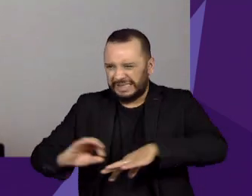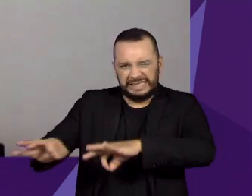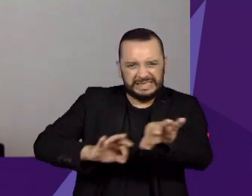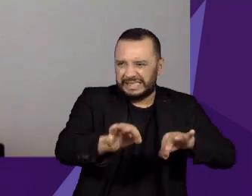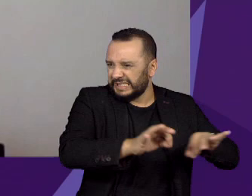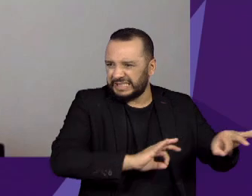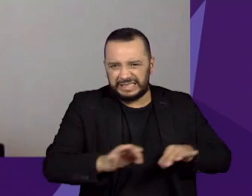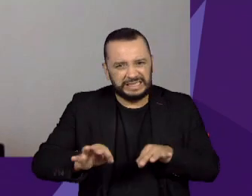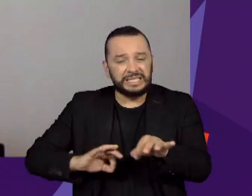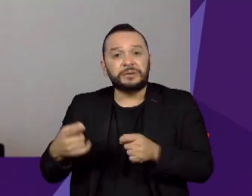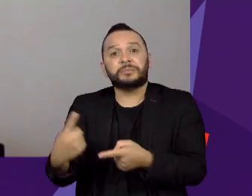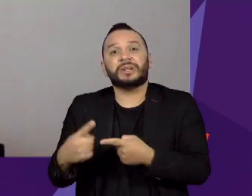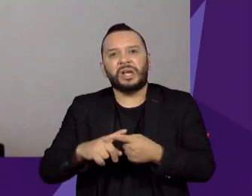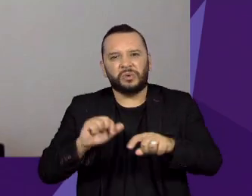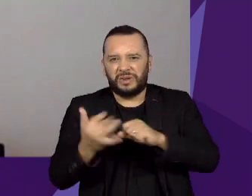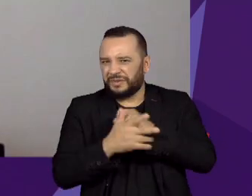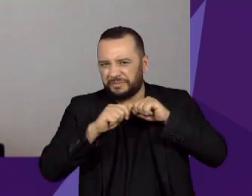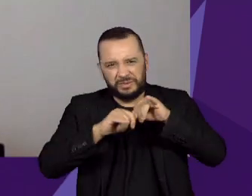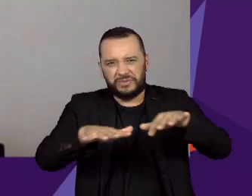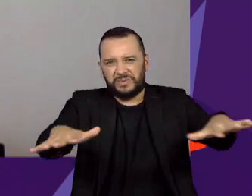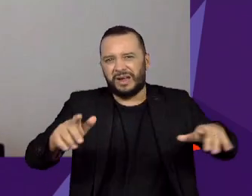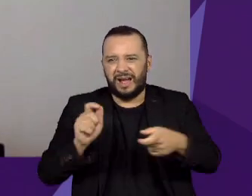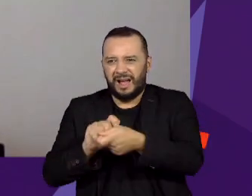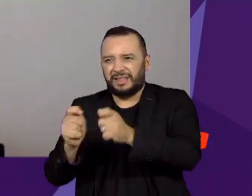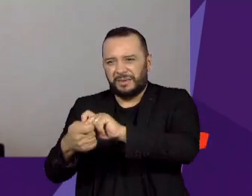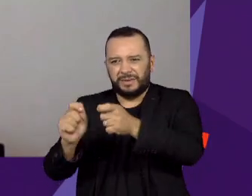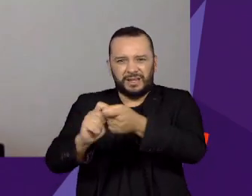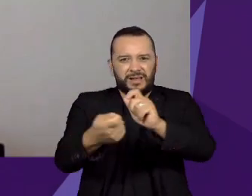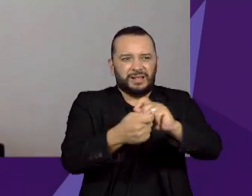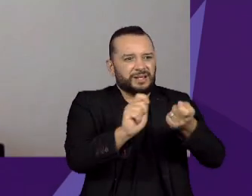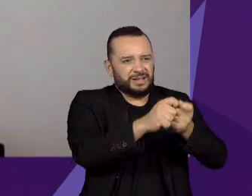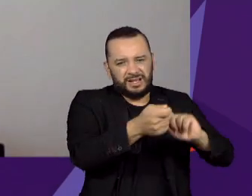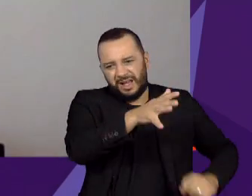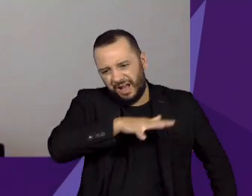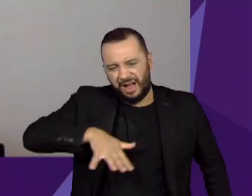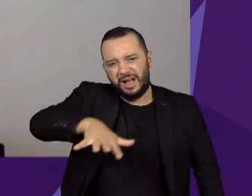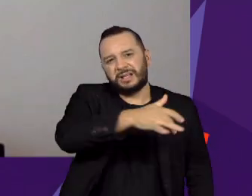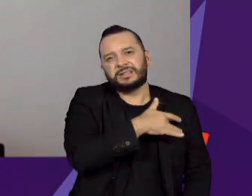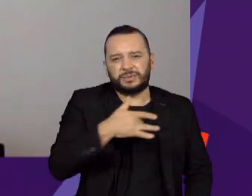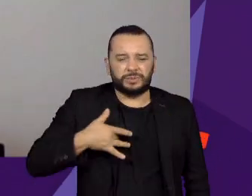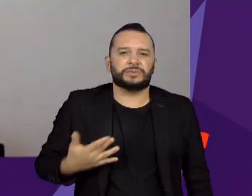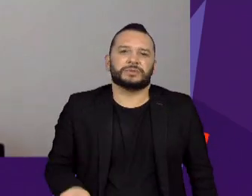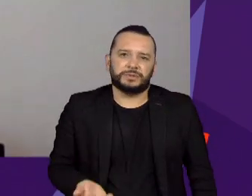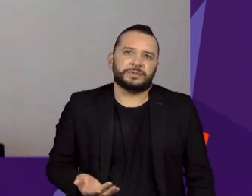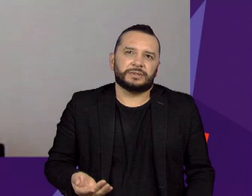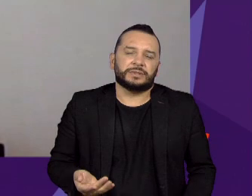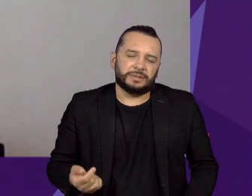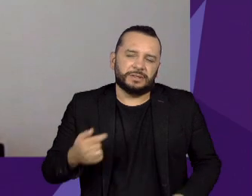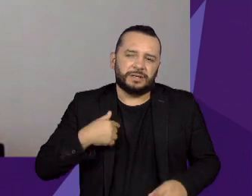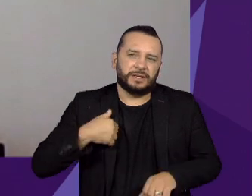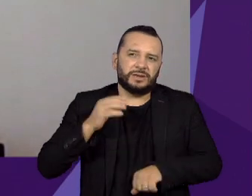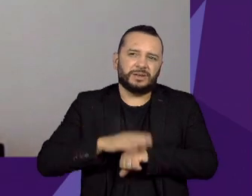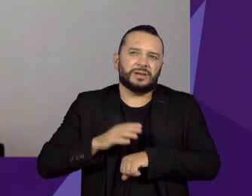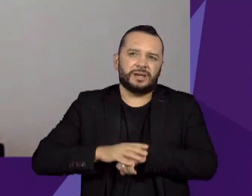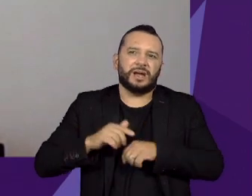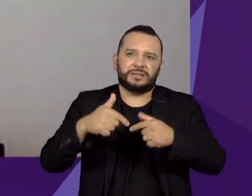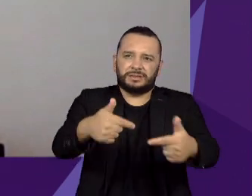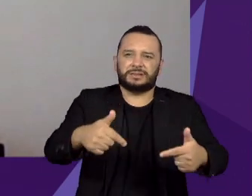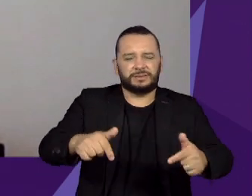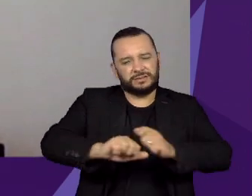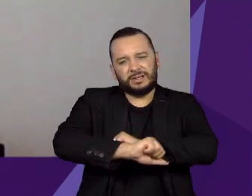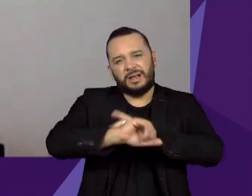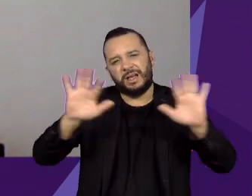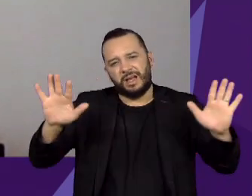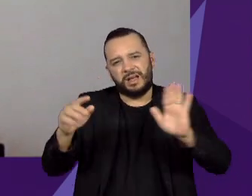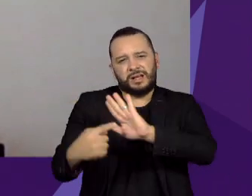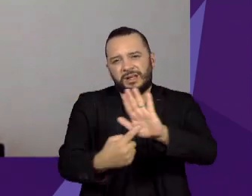laboratório, redimensionar leito, redimensionar praticamente o sistema todo. Agora, tudo que eu fiz às claras, à